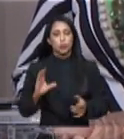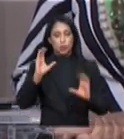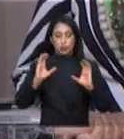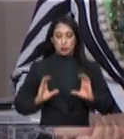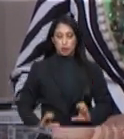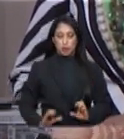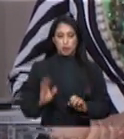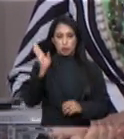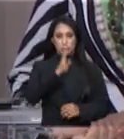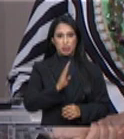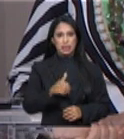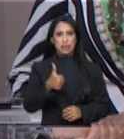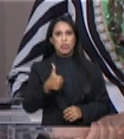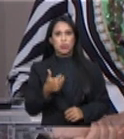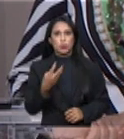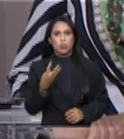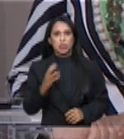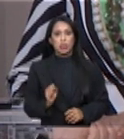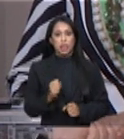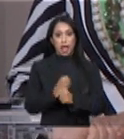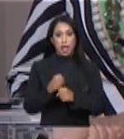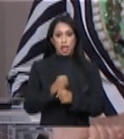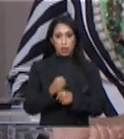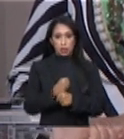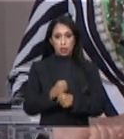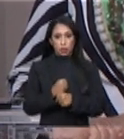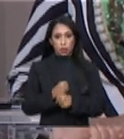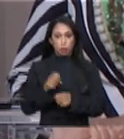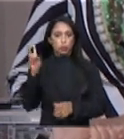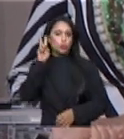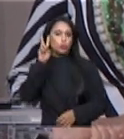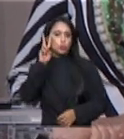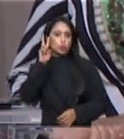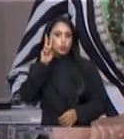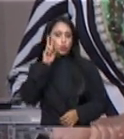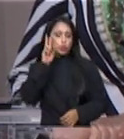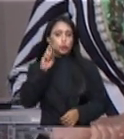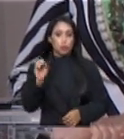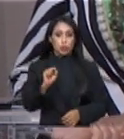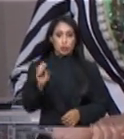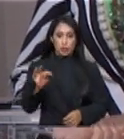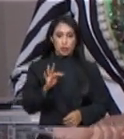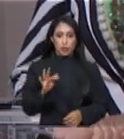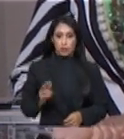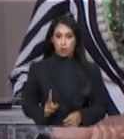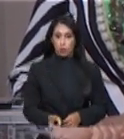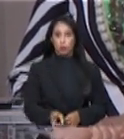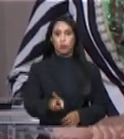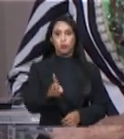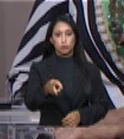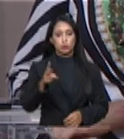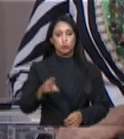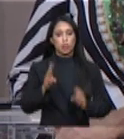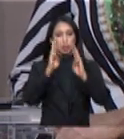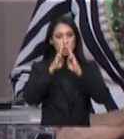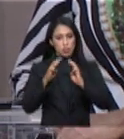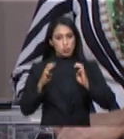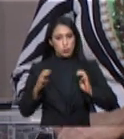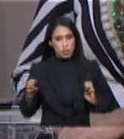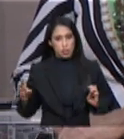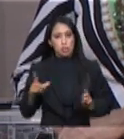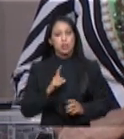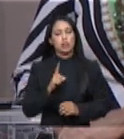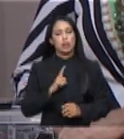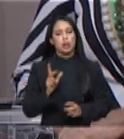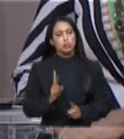os 130 anos de história do nosso Supremo Tribunal Federal, a continuidade deste museu perpetuará as